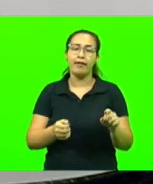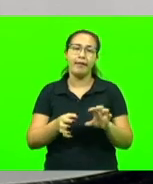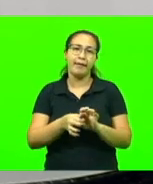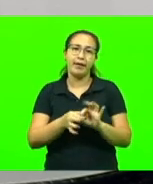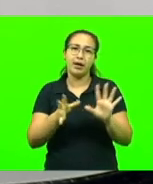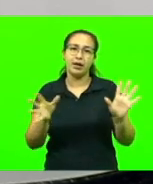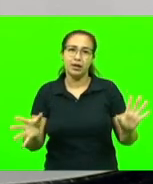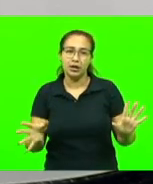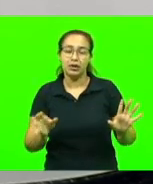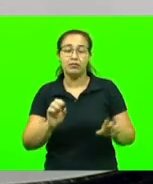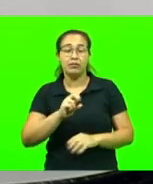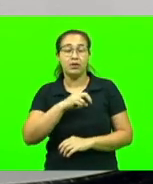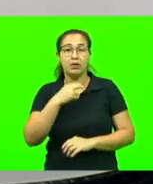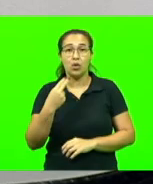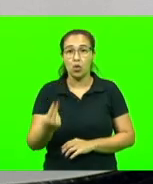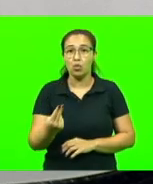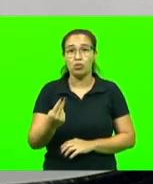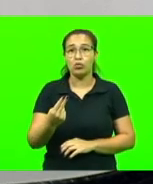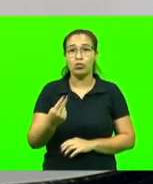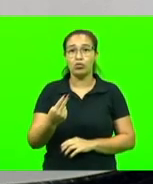incentivos ou redesenho fiscal